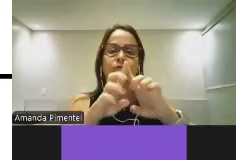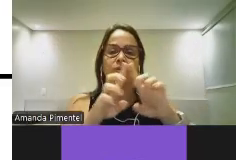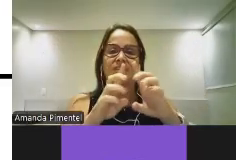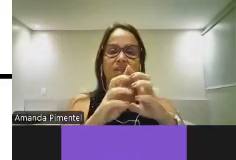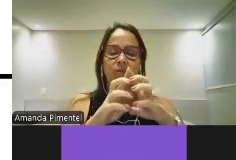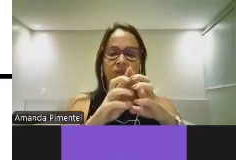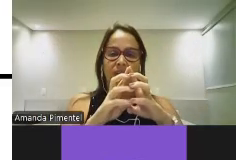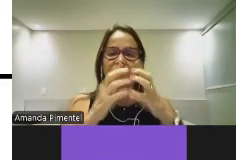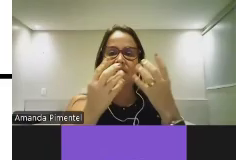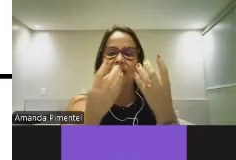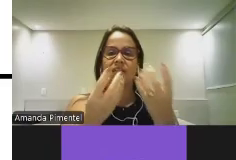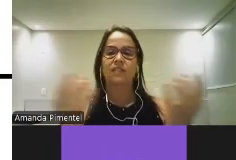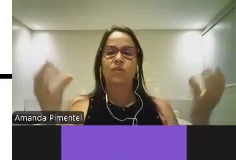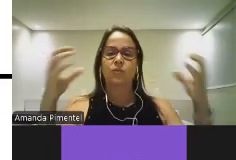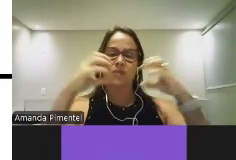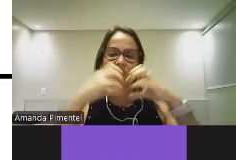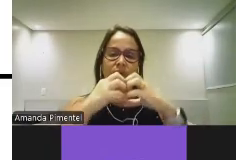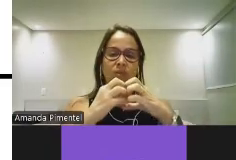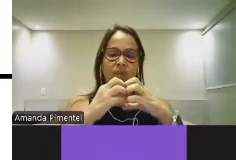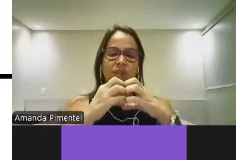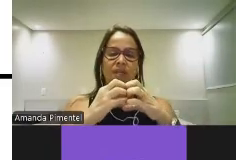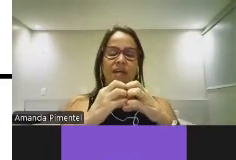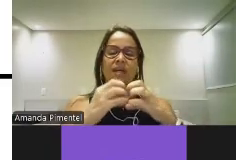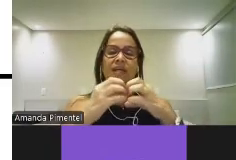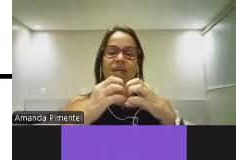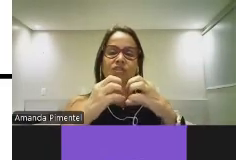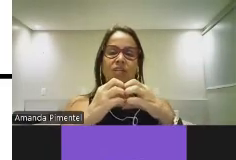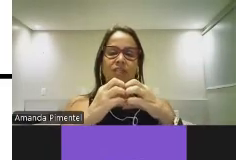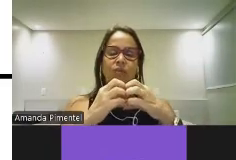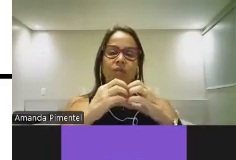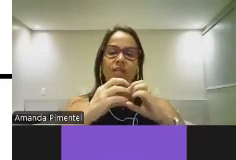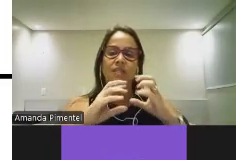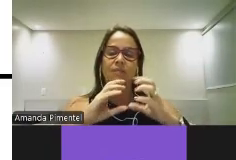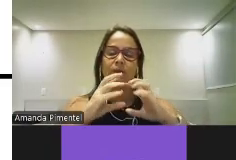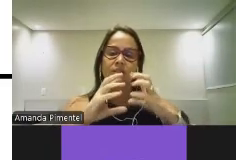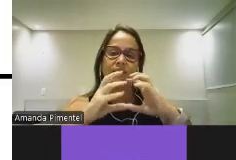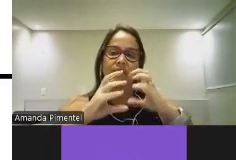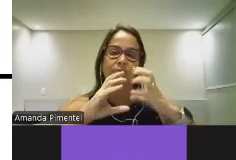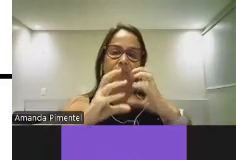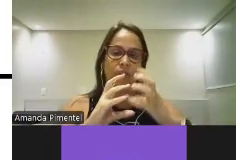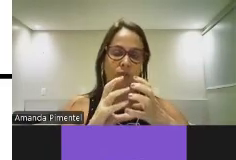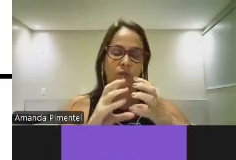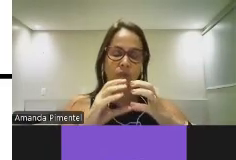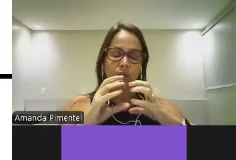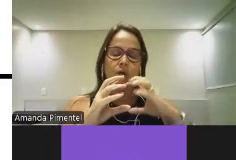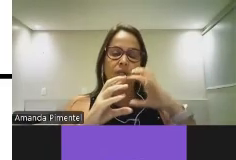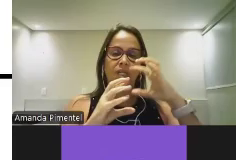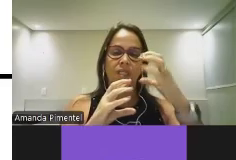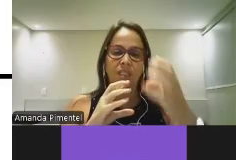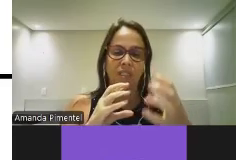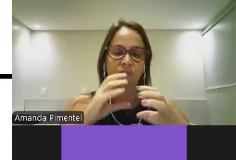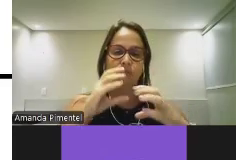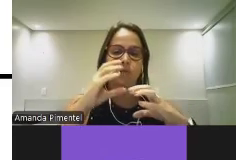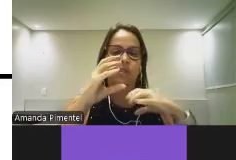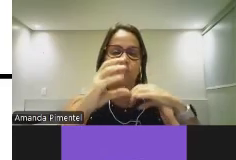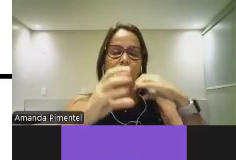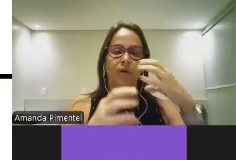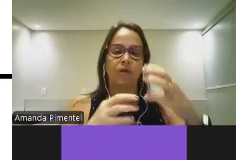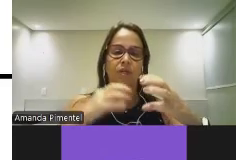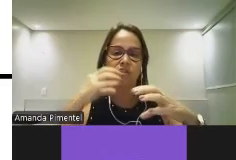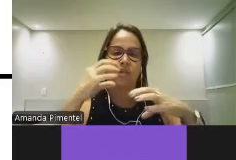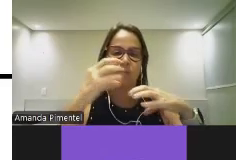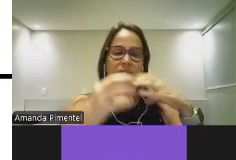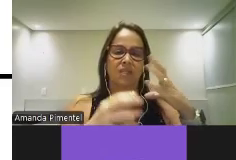essa confusão, essa intrusão, né? E a gente, durante esse processamento cognitivo